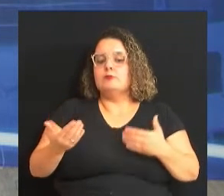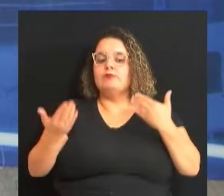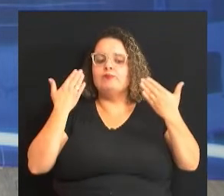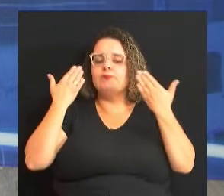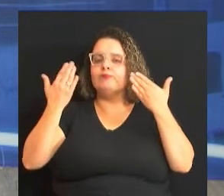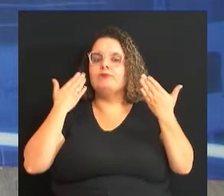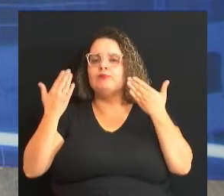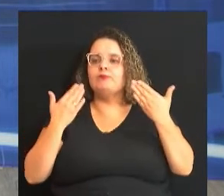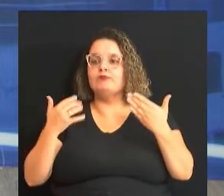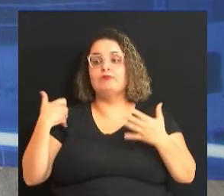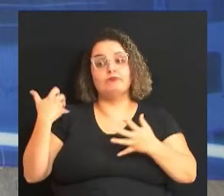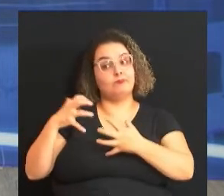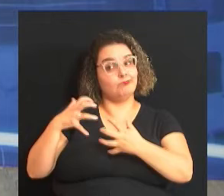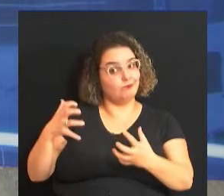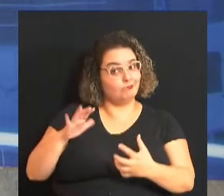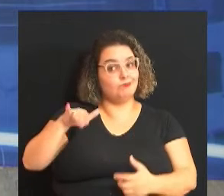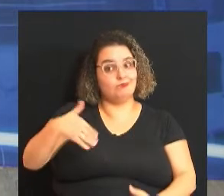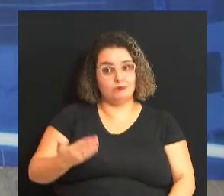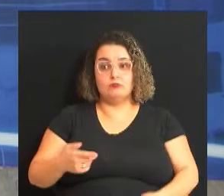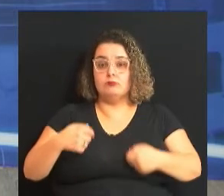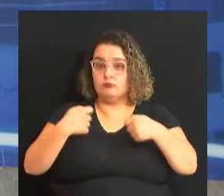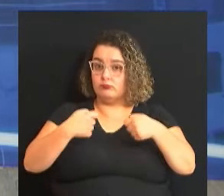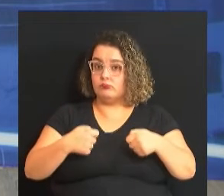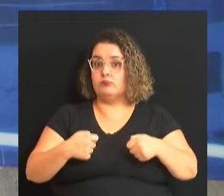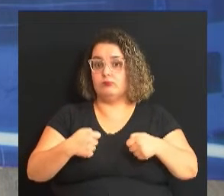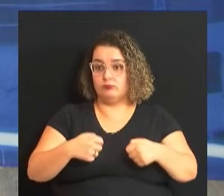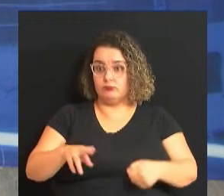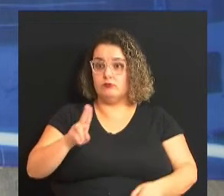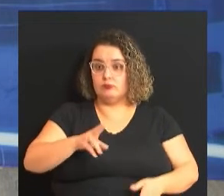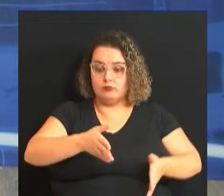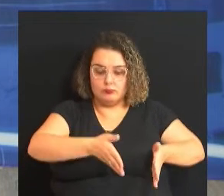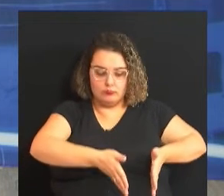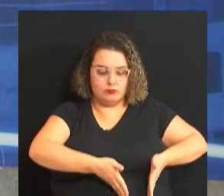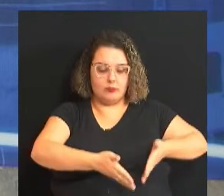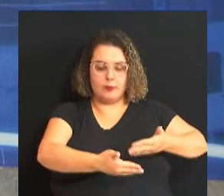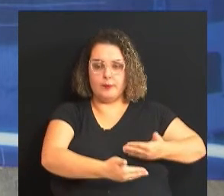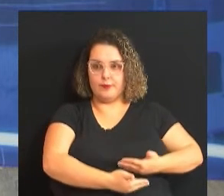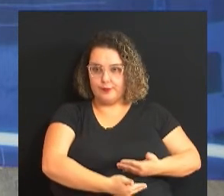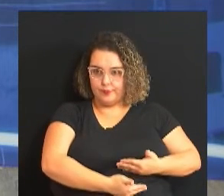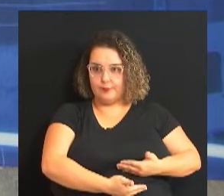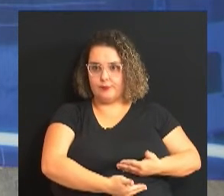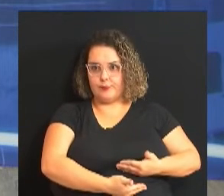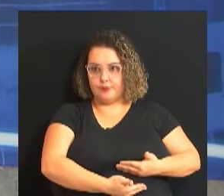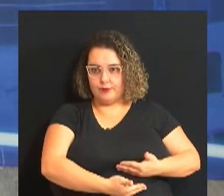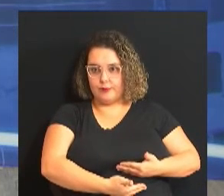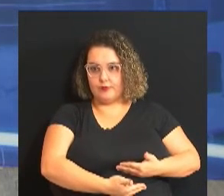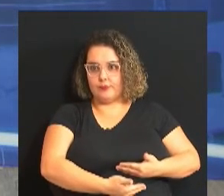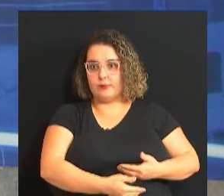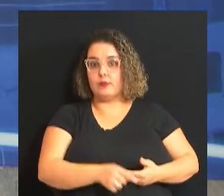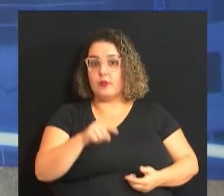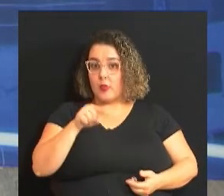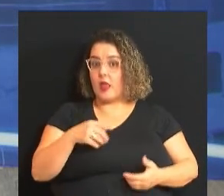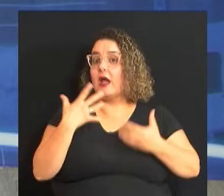alguém idoso quando ele se depara com a necessidade de usar a bolsa de ostomia para que ele aceite esse